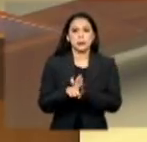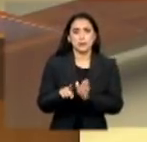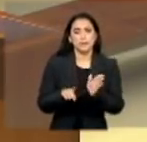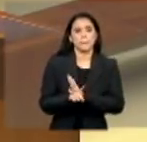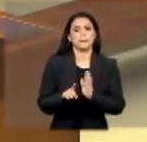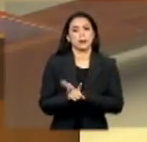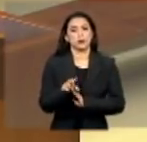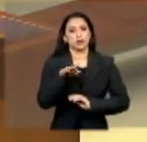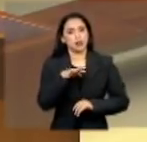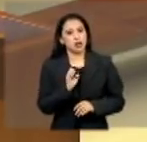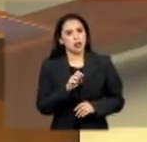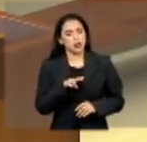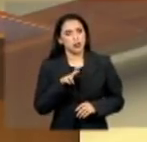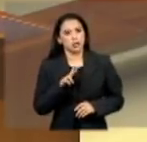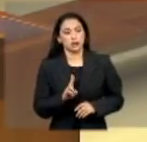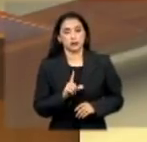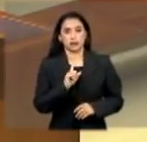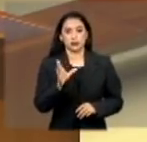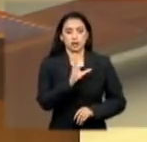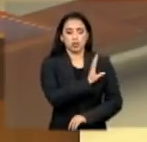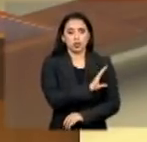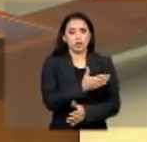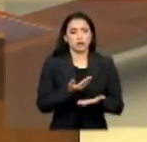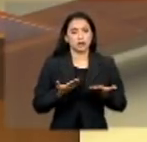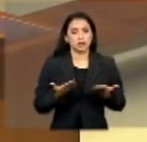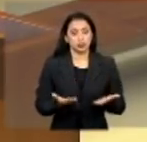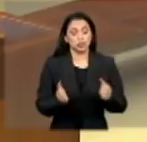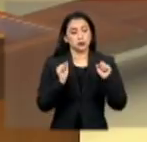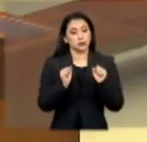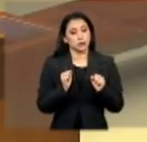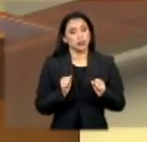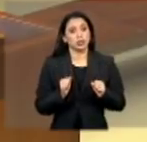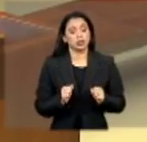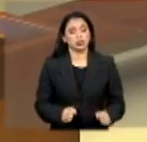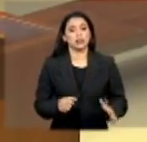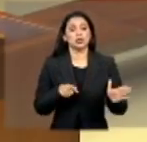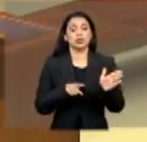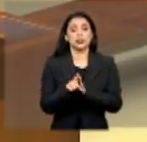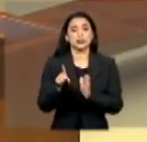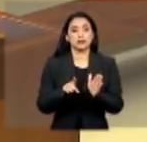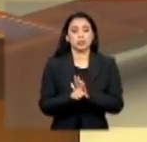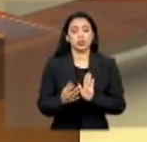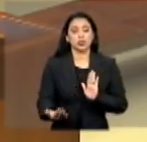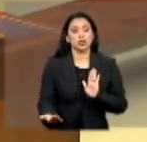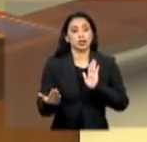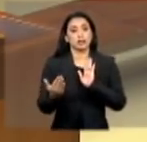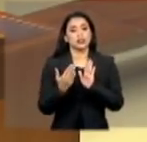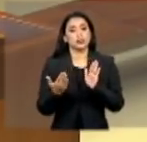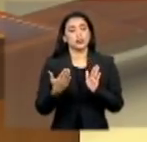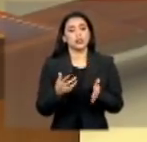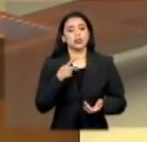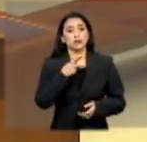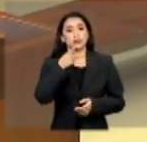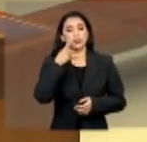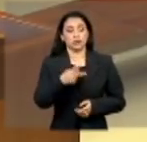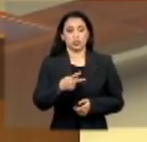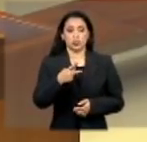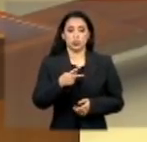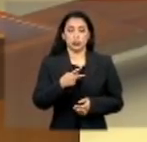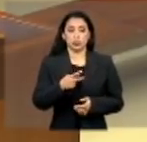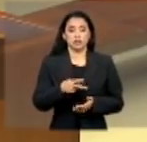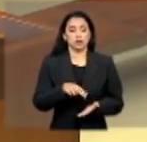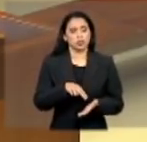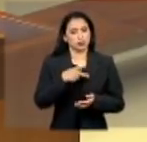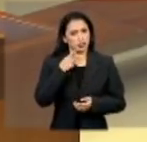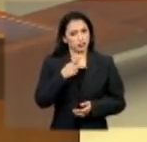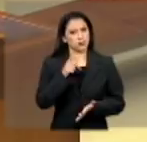os réus não colaboradores pudessem em seu interrogatório enfrentar aquilo que foi dito pelos que firmaram acordo